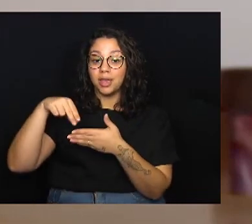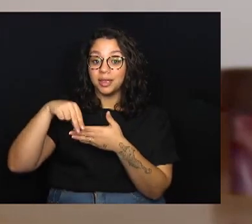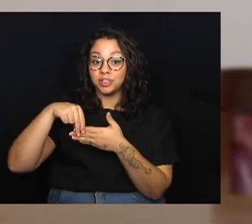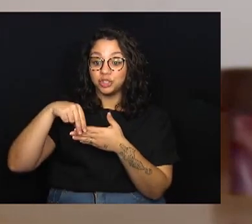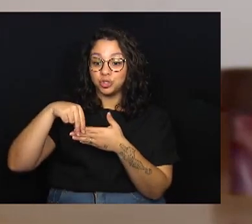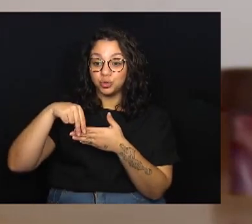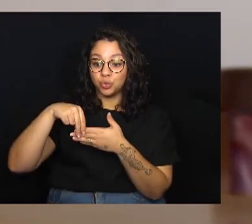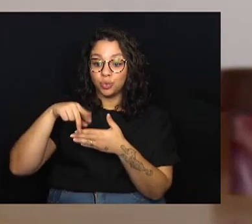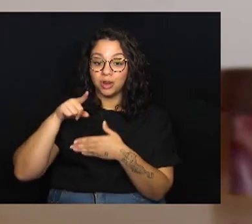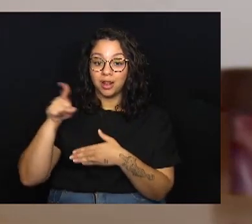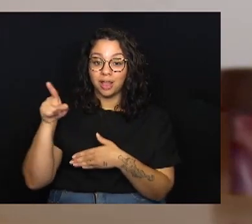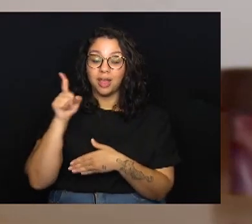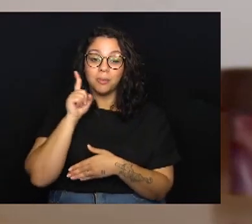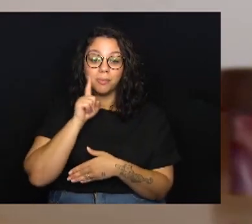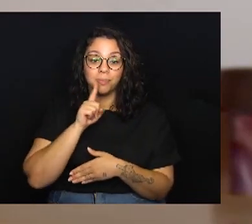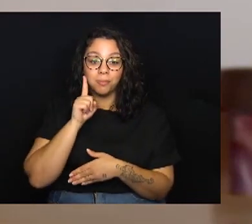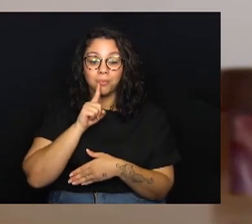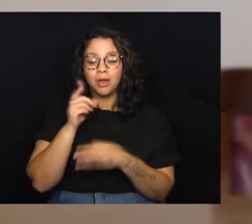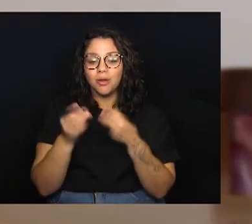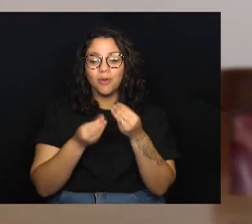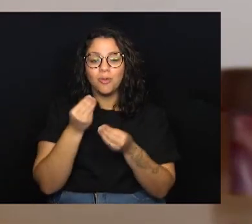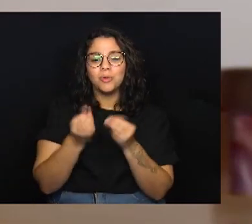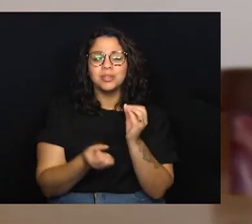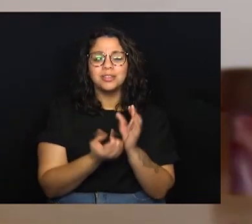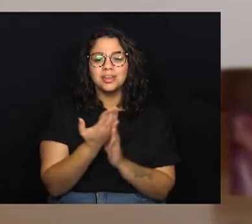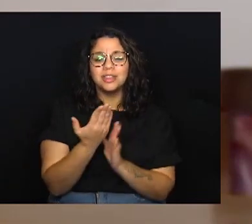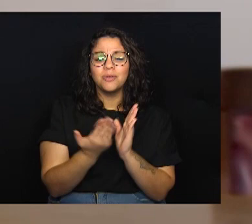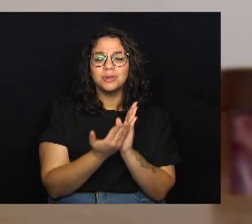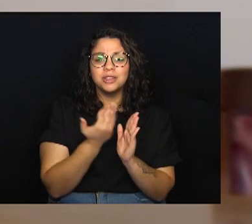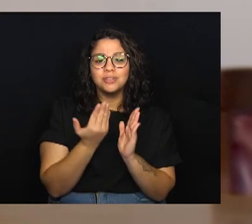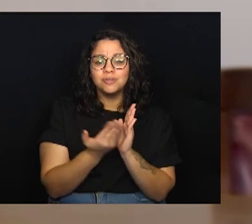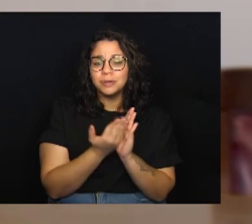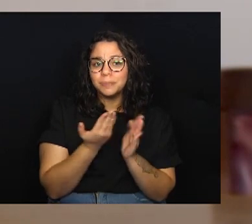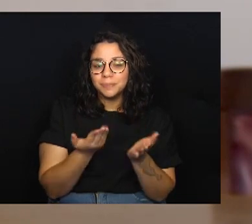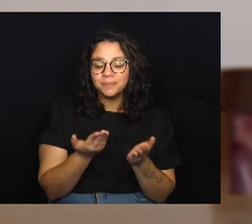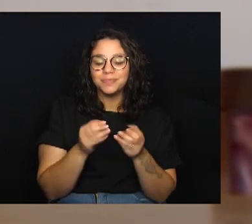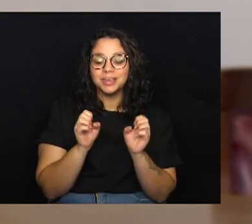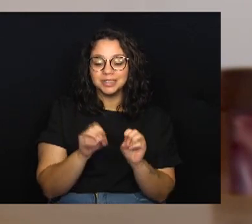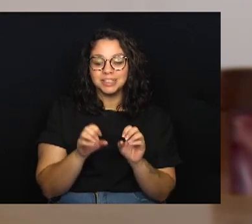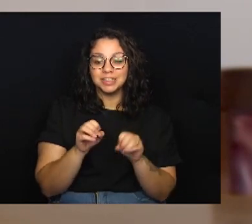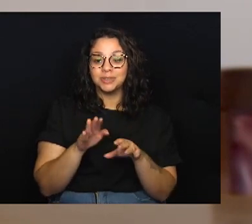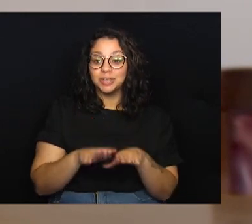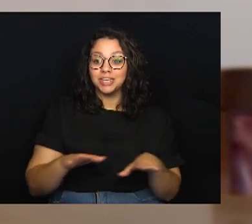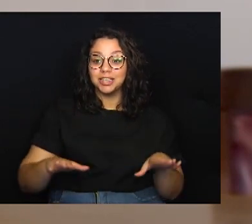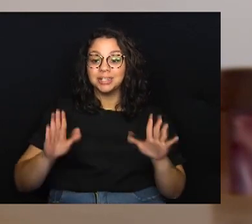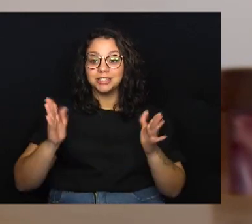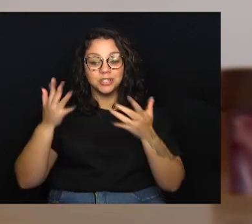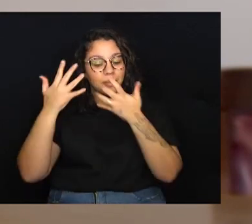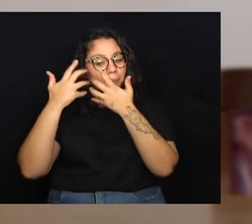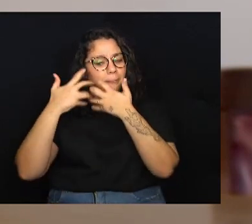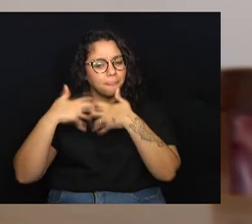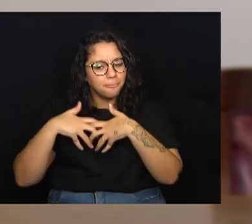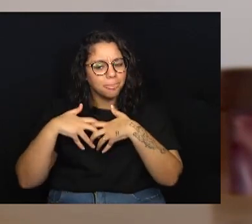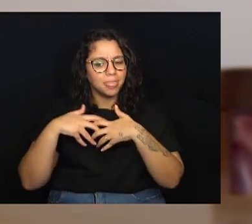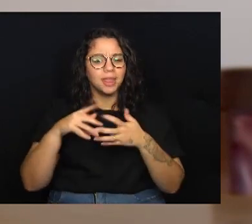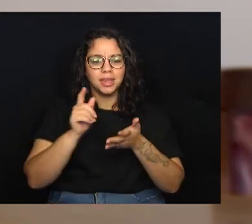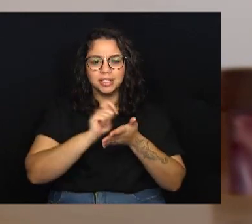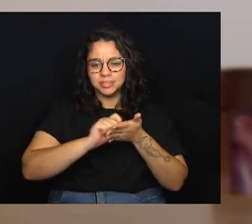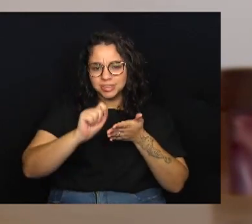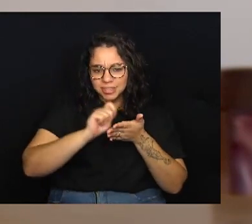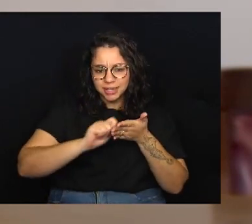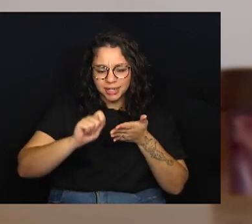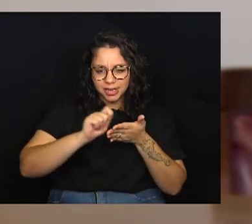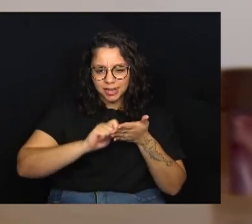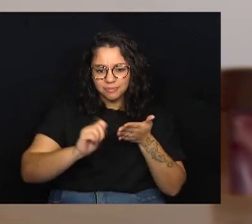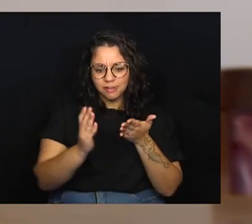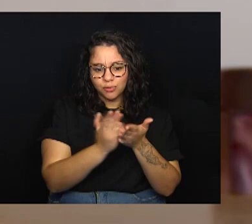um Livro, ensinando as crianças a começar a pensar, a escrever, a redigir o livro